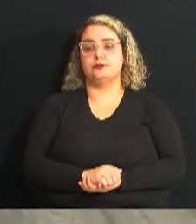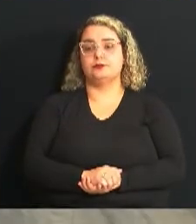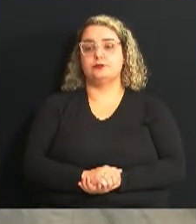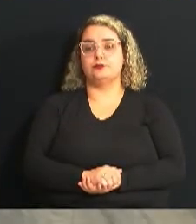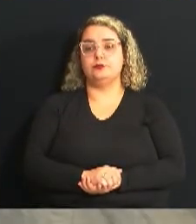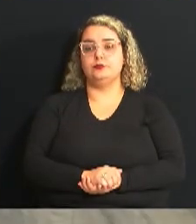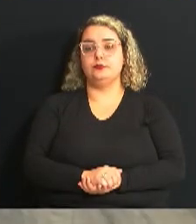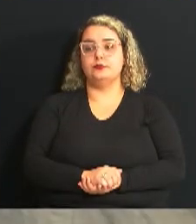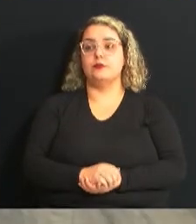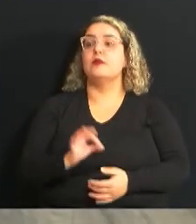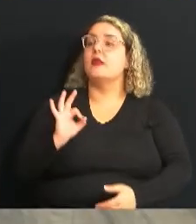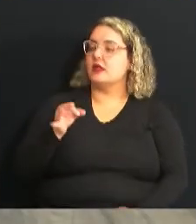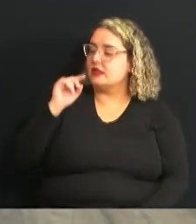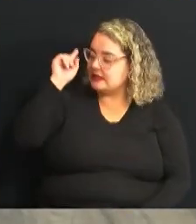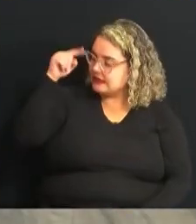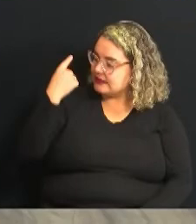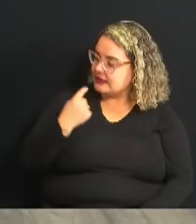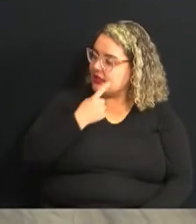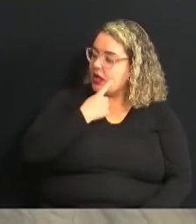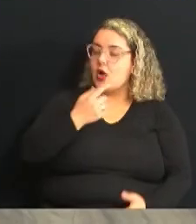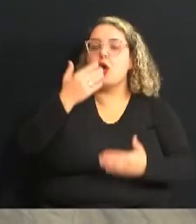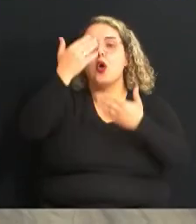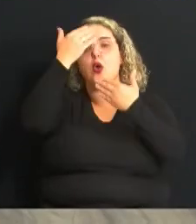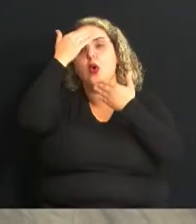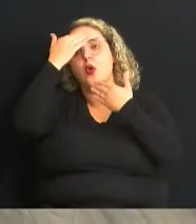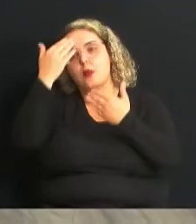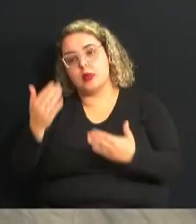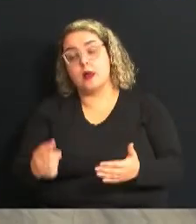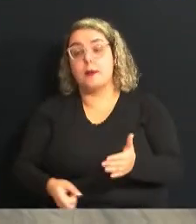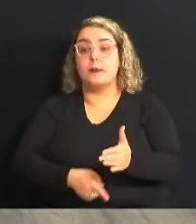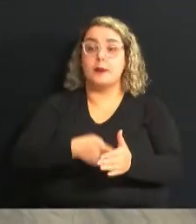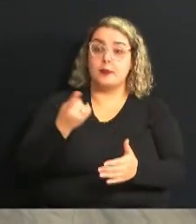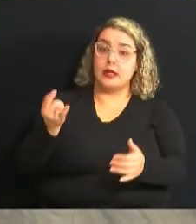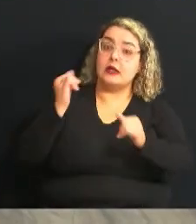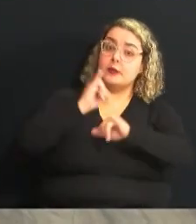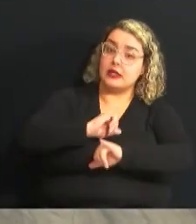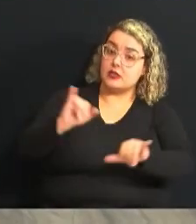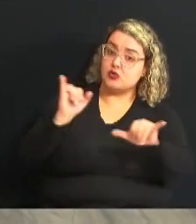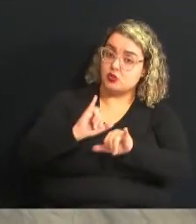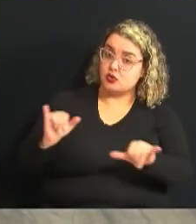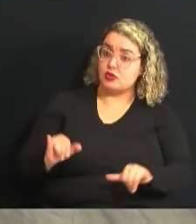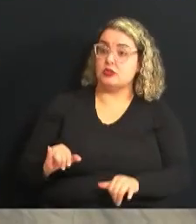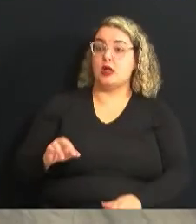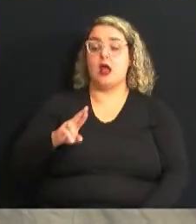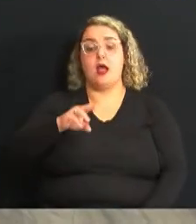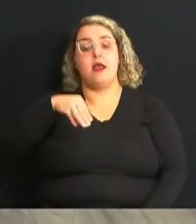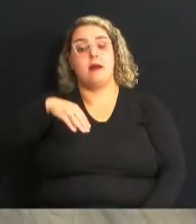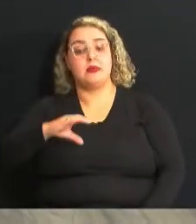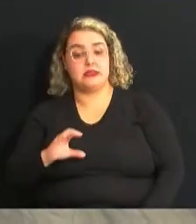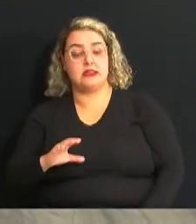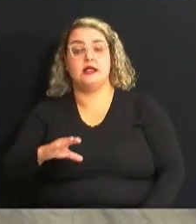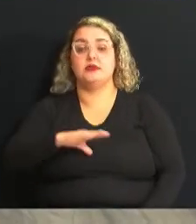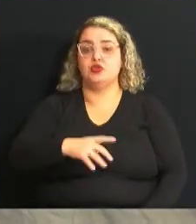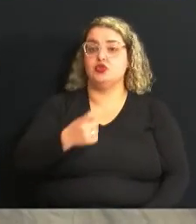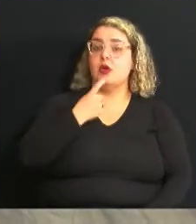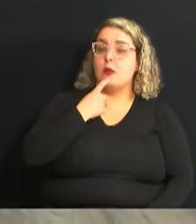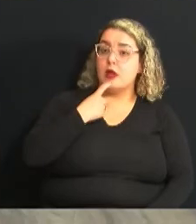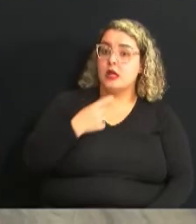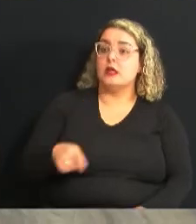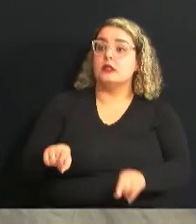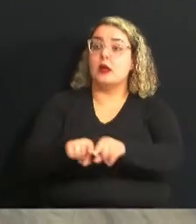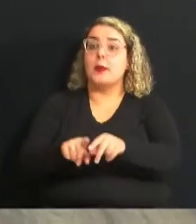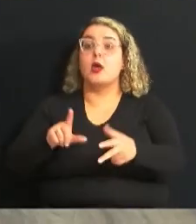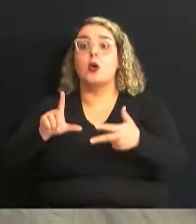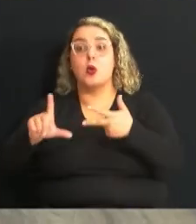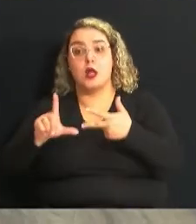Está certo então, Mirna Abreu, muito obrigado, primeiro pelas notícias da Metrópole de Campinas, agora com as notícias do